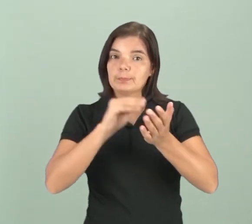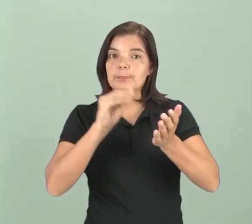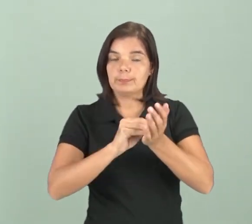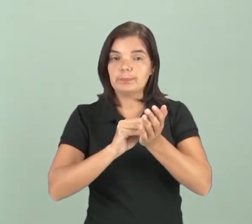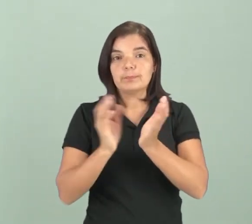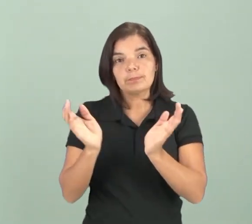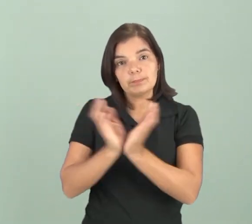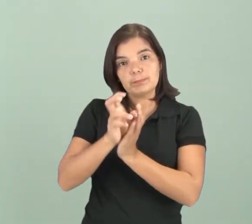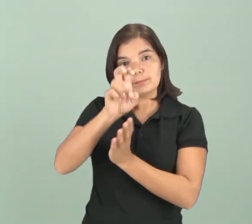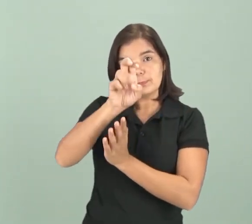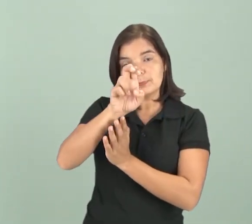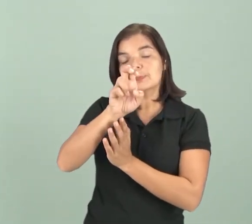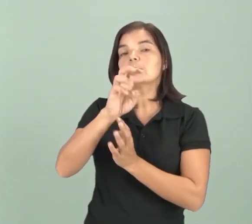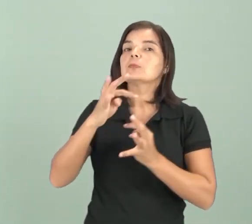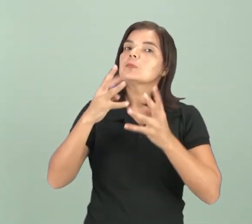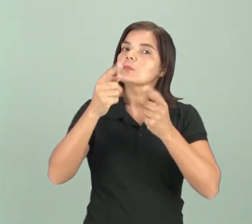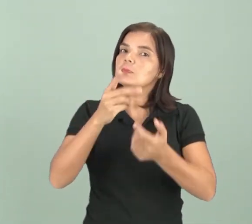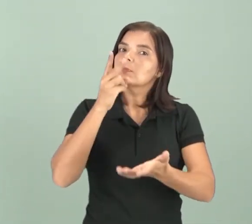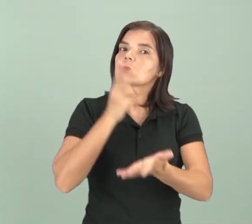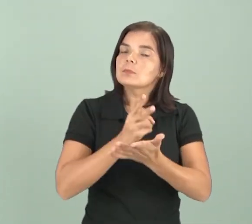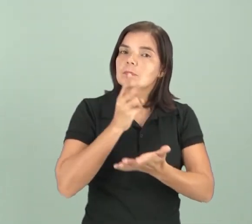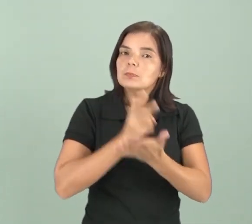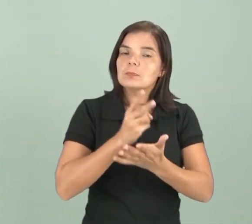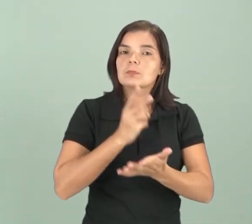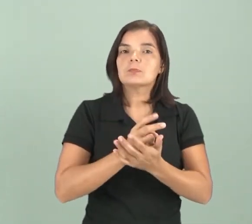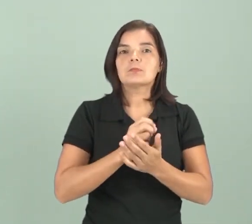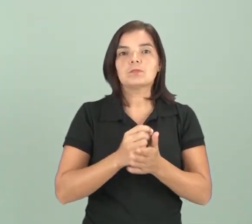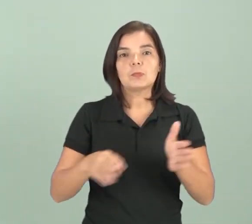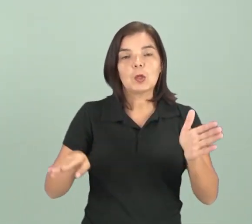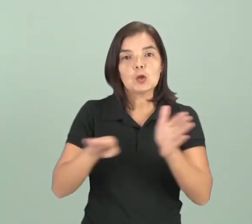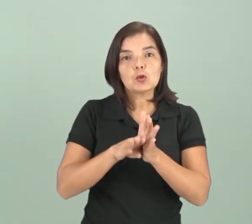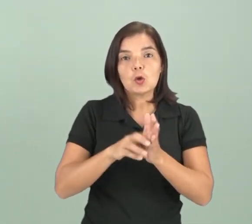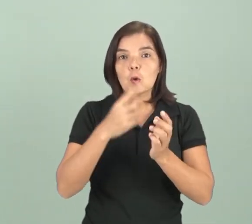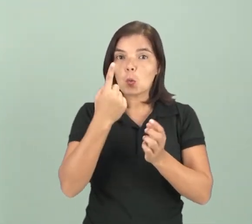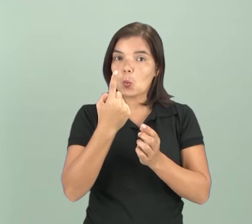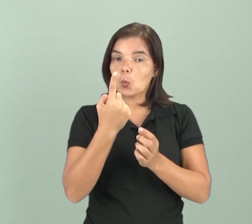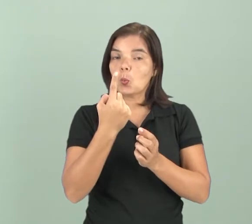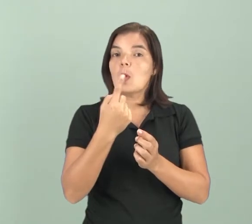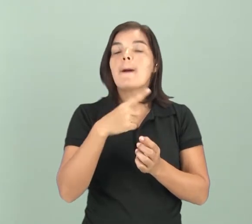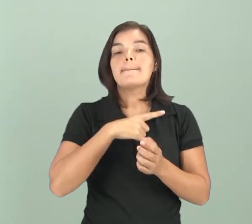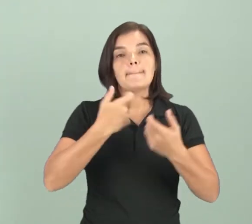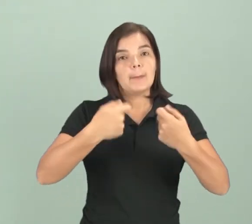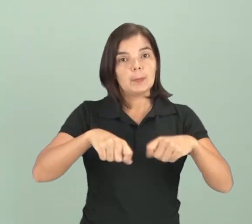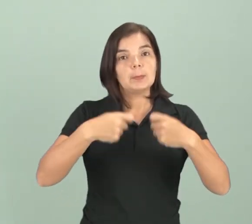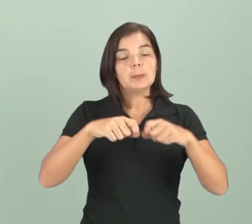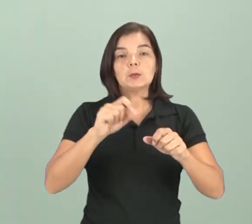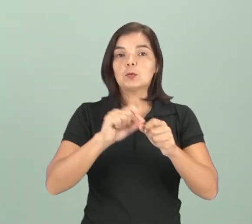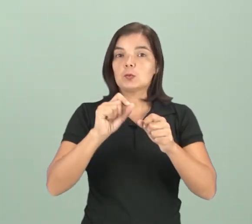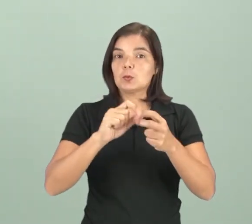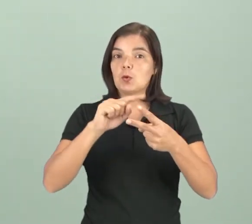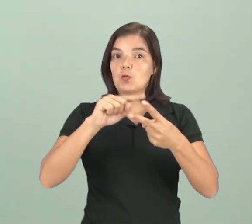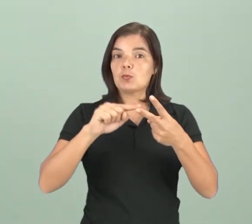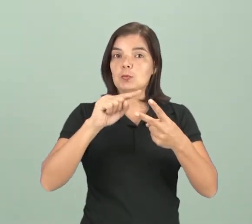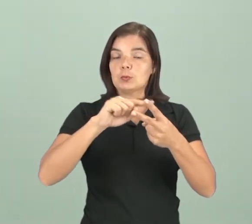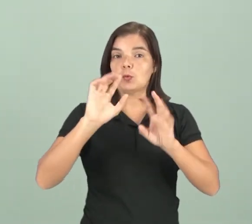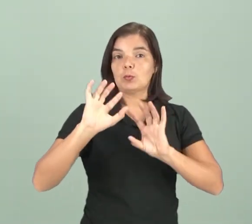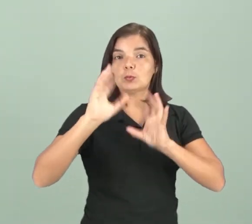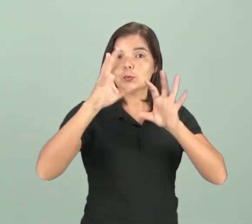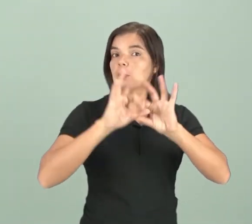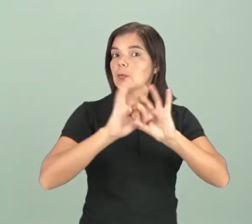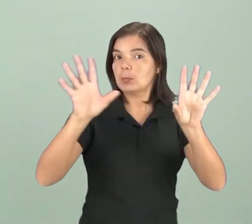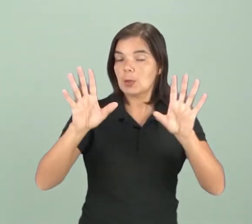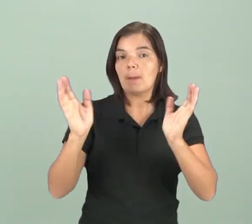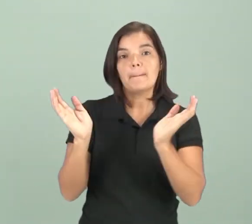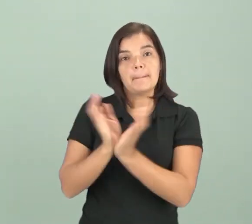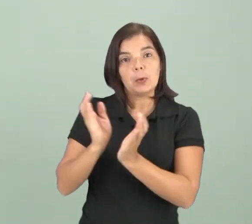equipe, que é 5, então toda vez que chegou uma falta, existe a necessidade de fazer os 2 lances livres, né,